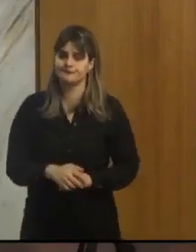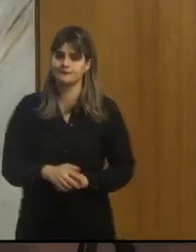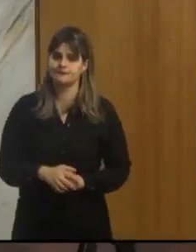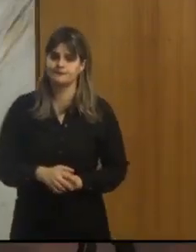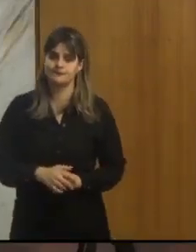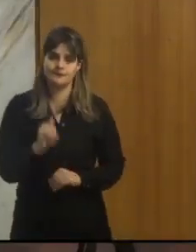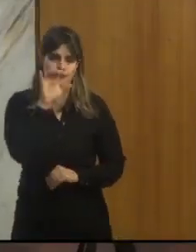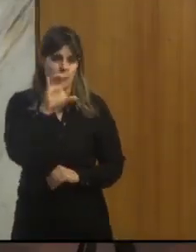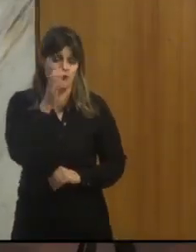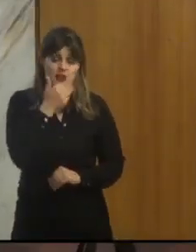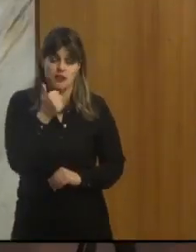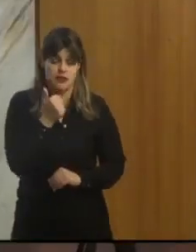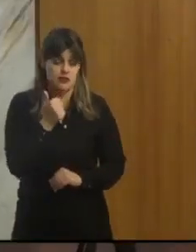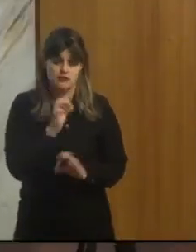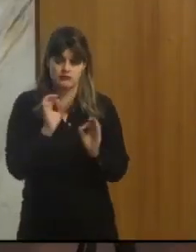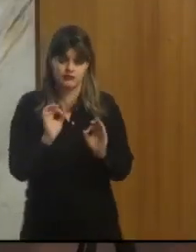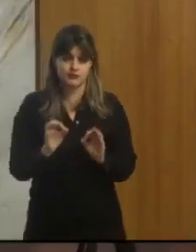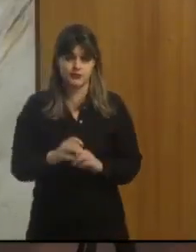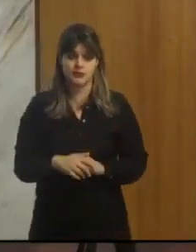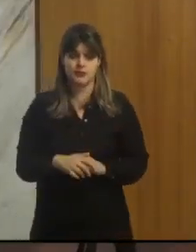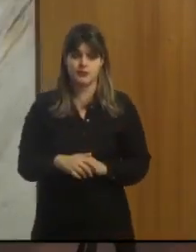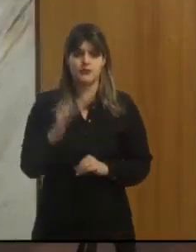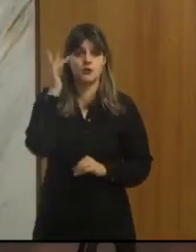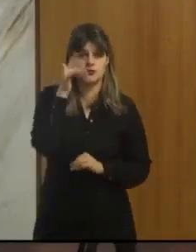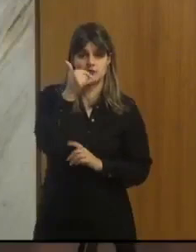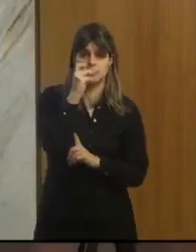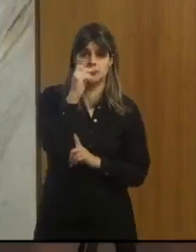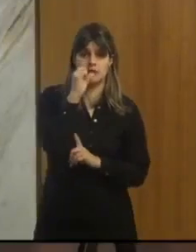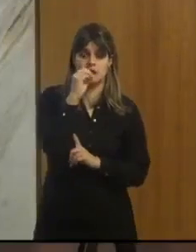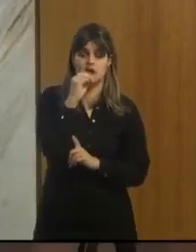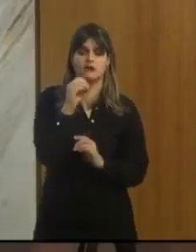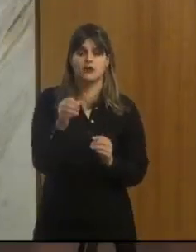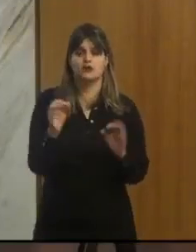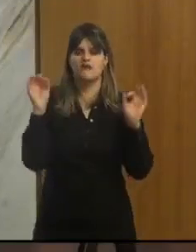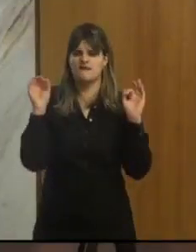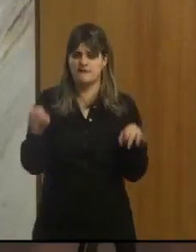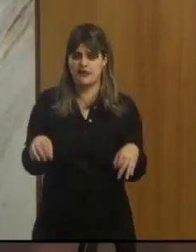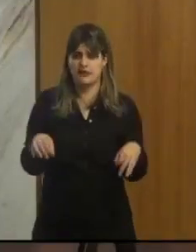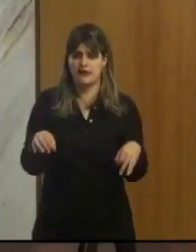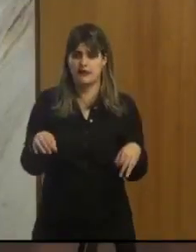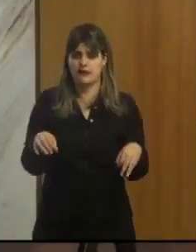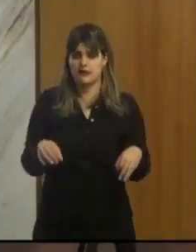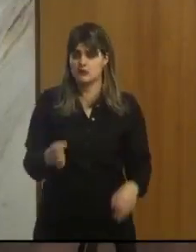Que é uma imagem lindíssima. E o São Tiago. Por outro, por fim,